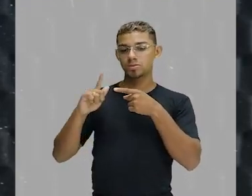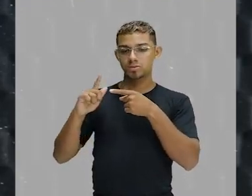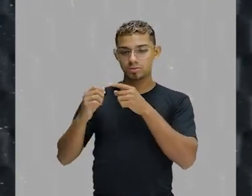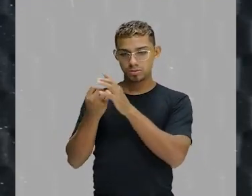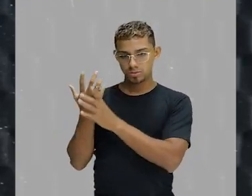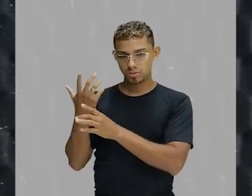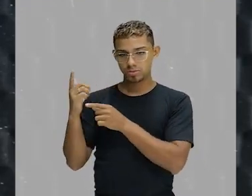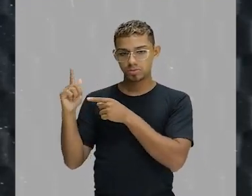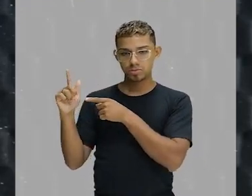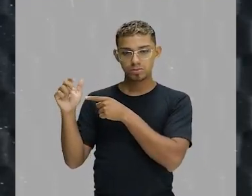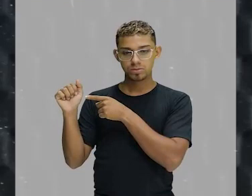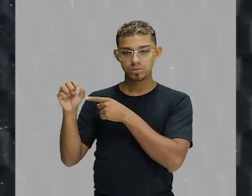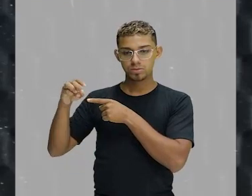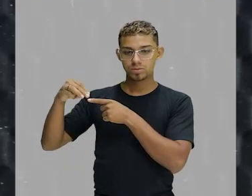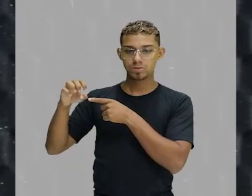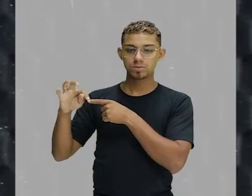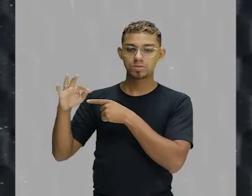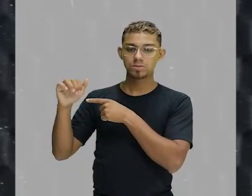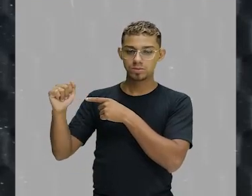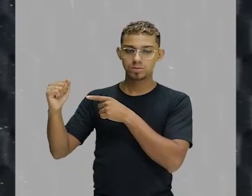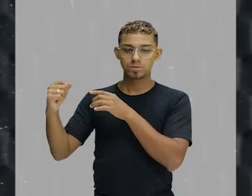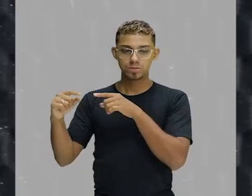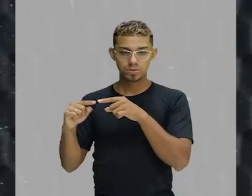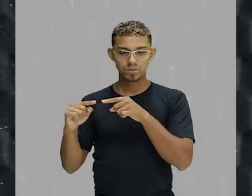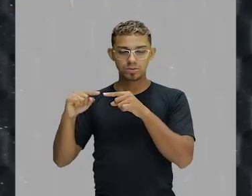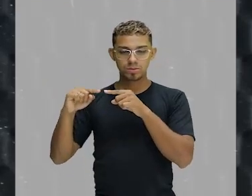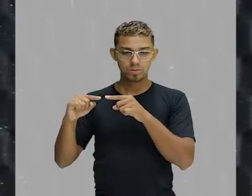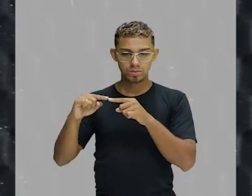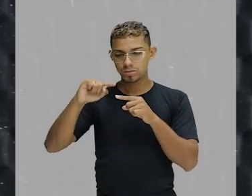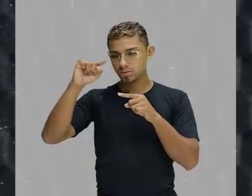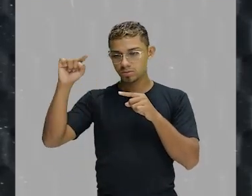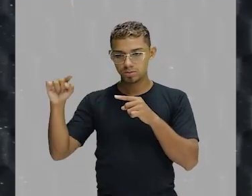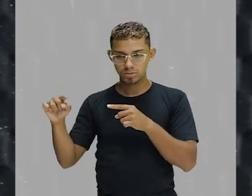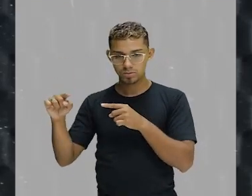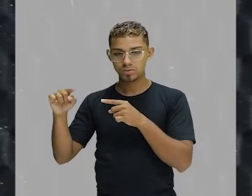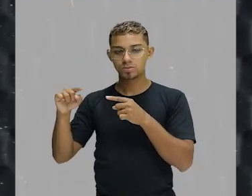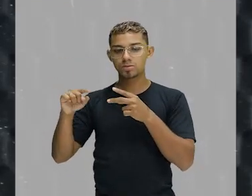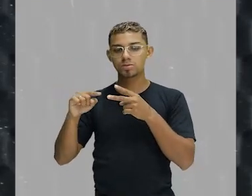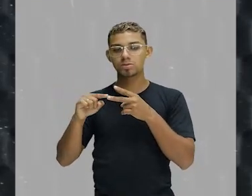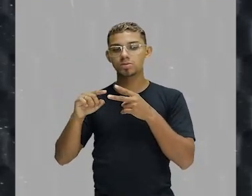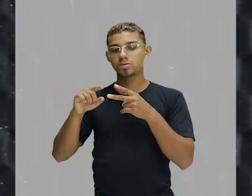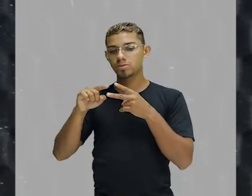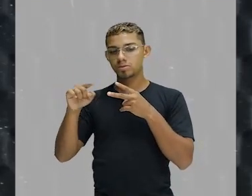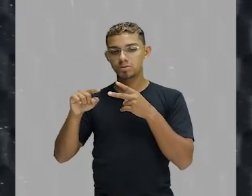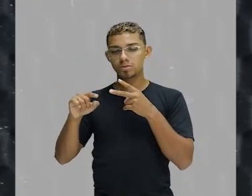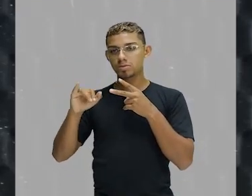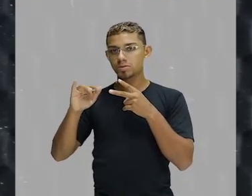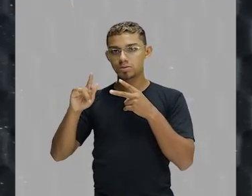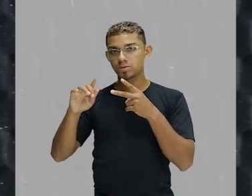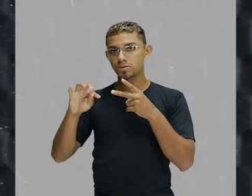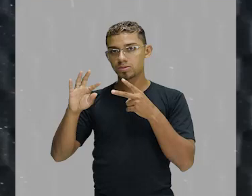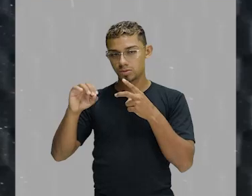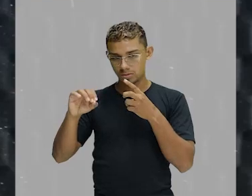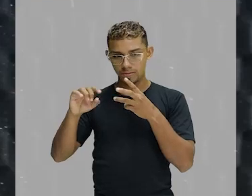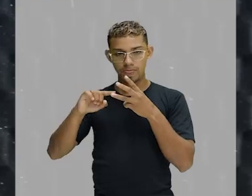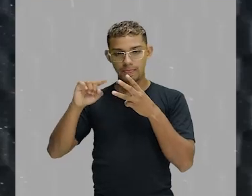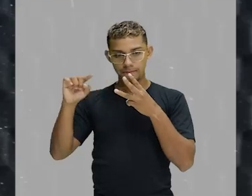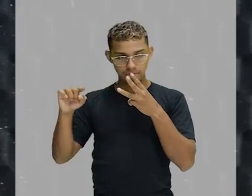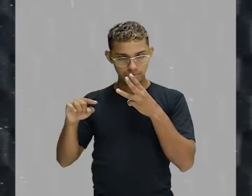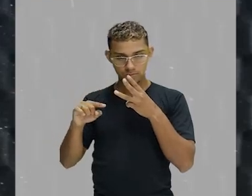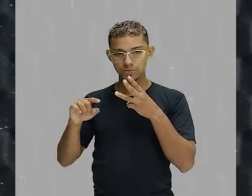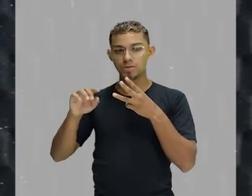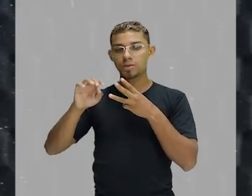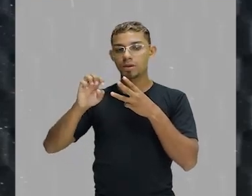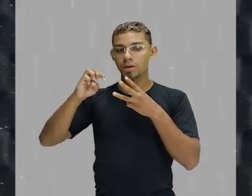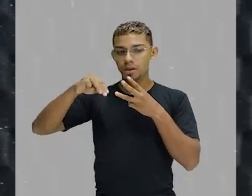Esses gametas, quando se fecundam, formam o zigoto. Esse zigoto se transforma no embrião e esse embrião origina um indivíduo diploide. Esse